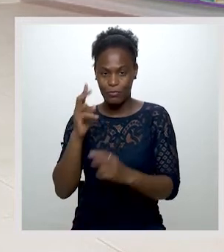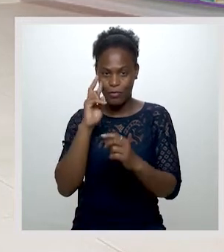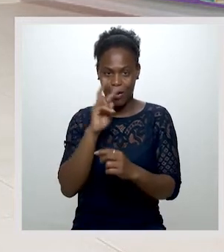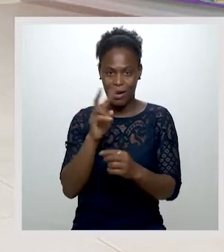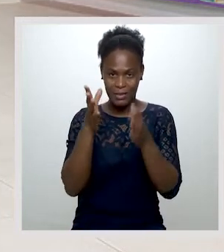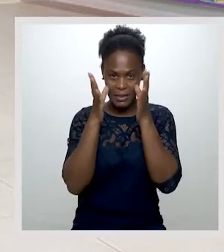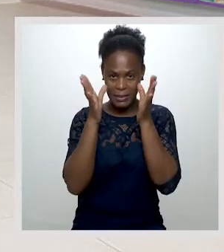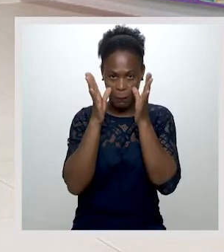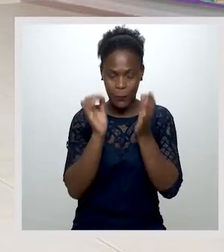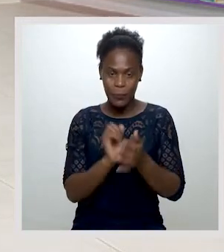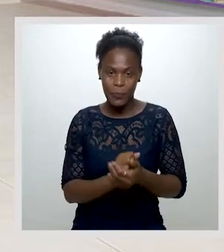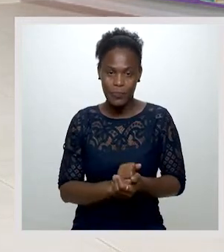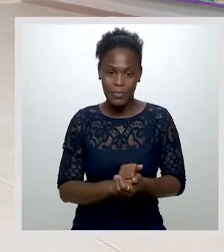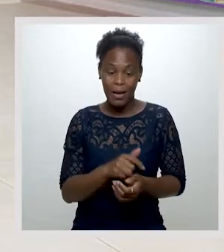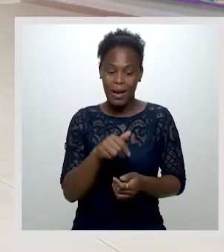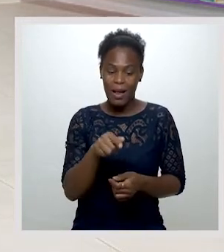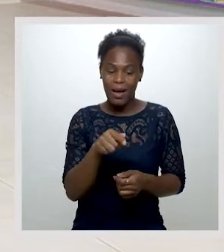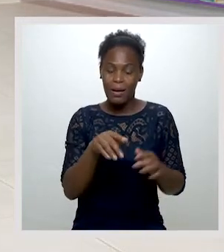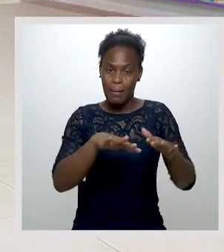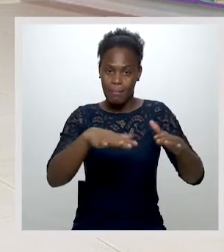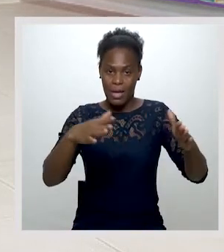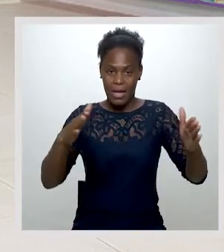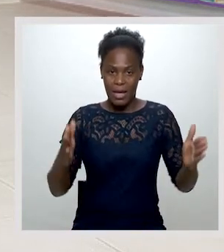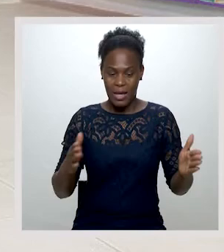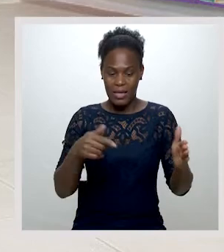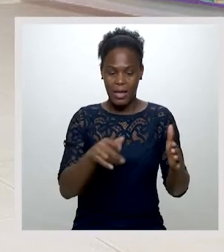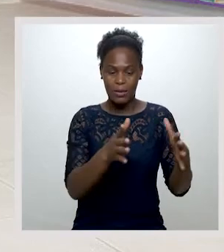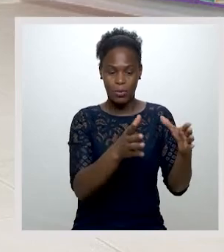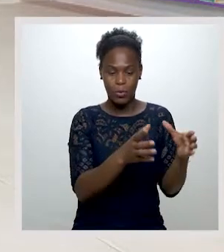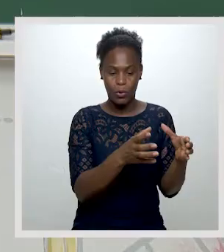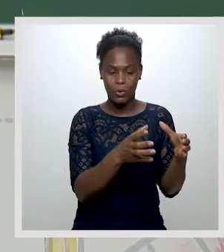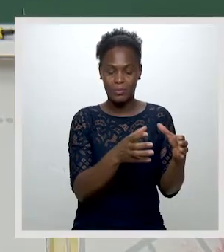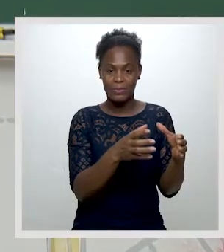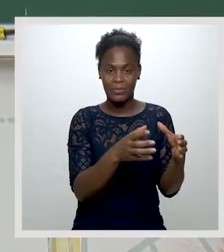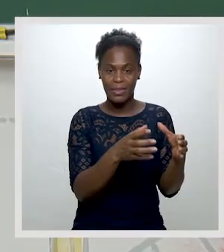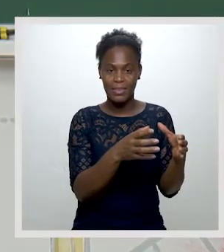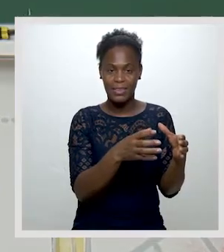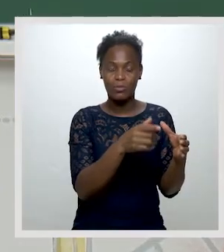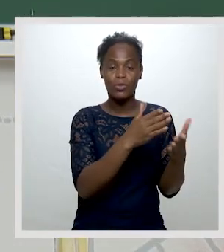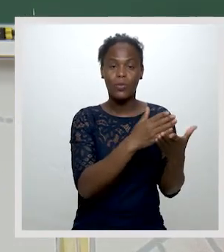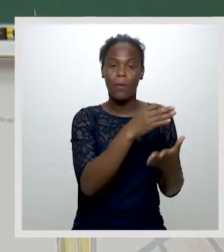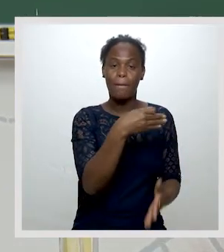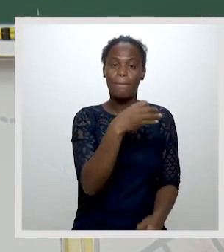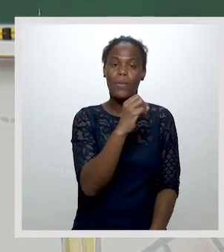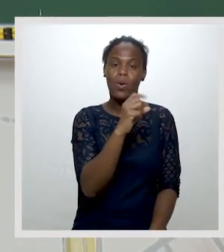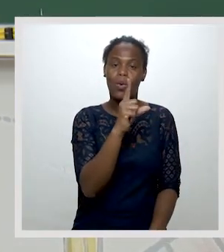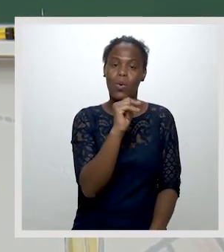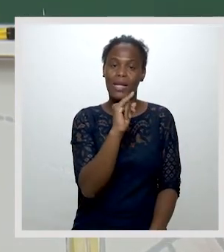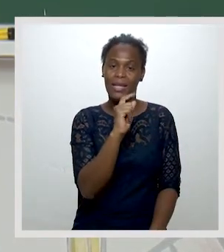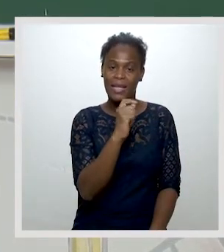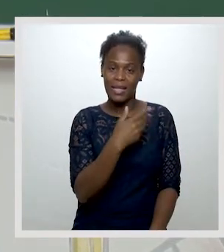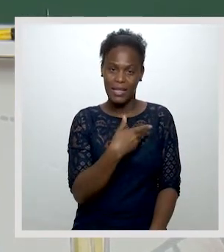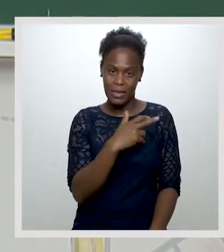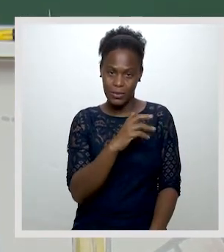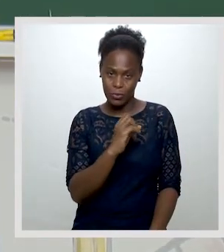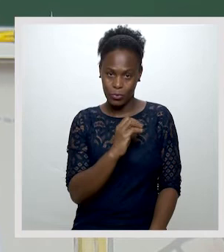mesa, nós temos deste lado os sólidos poliedros, aqueles sólidos que